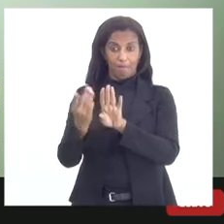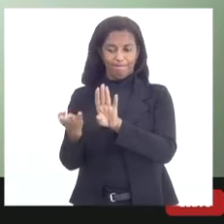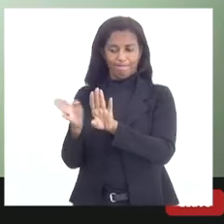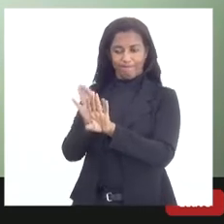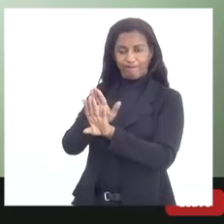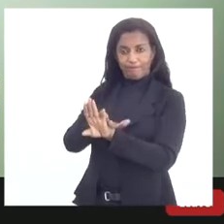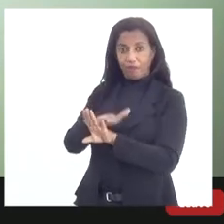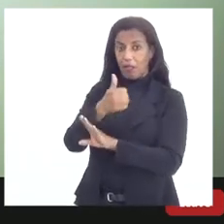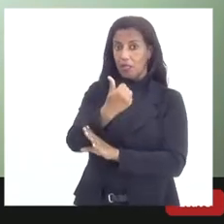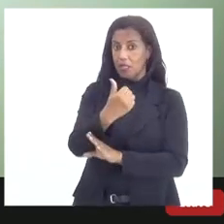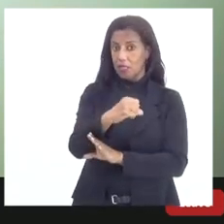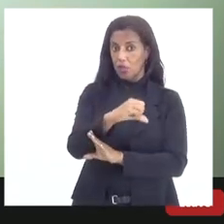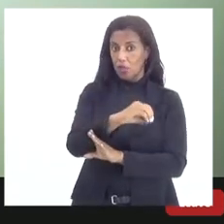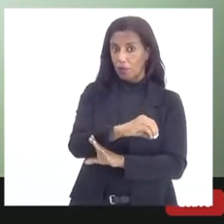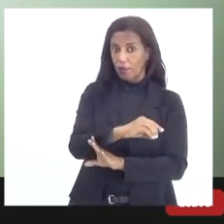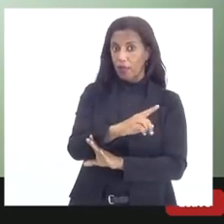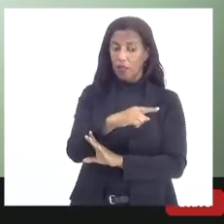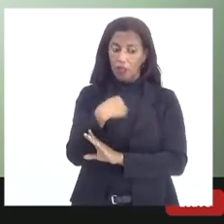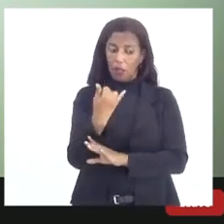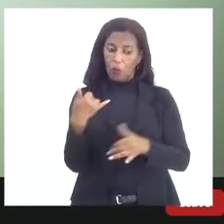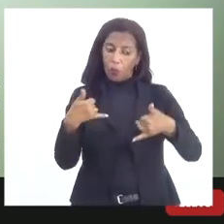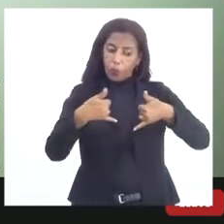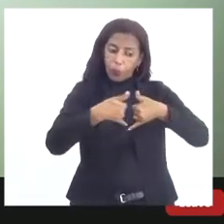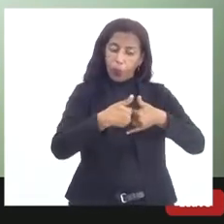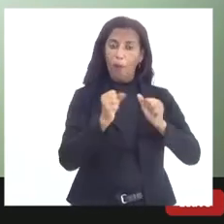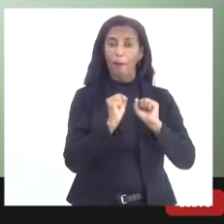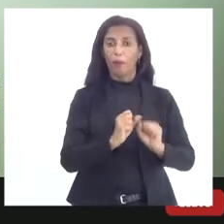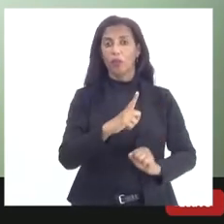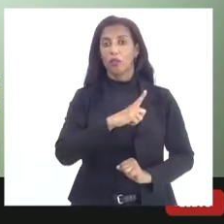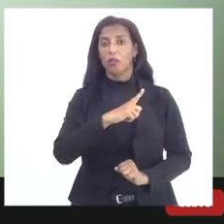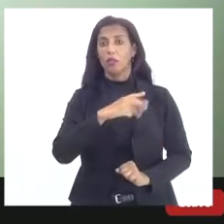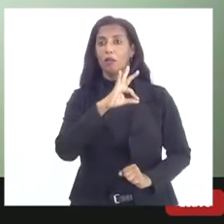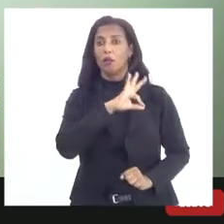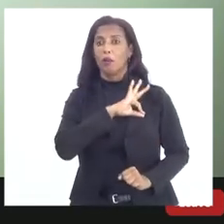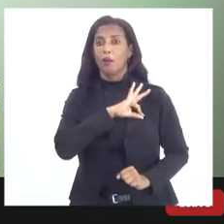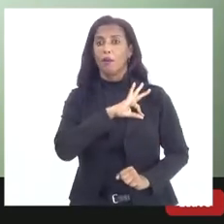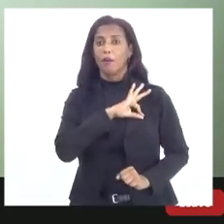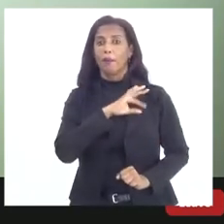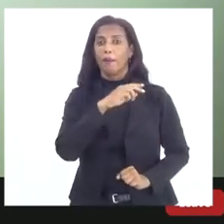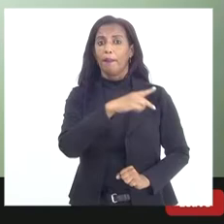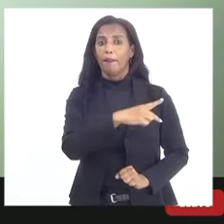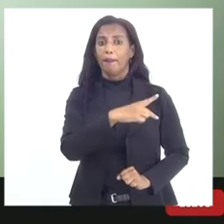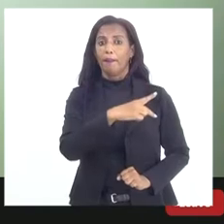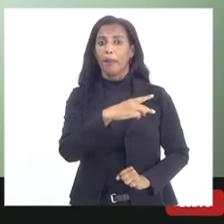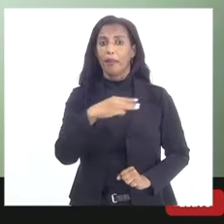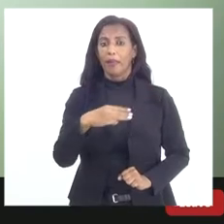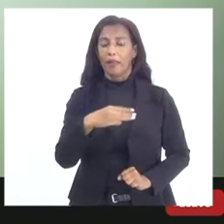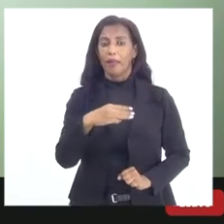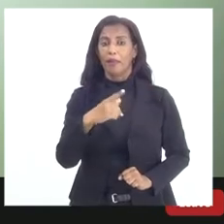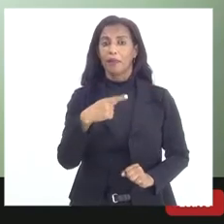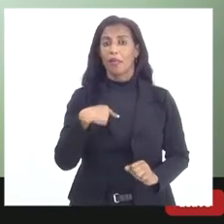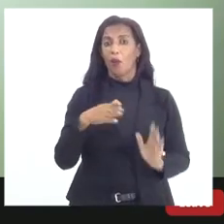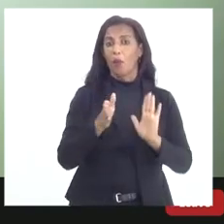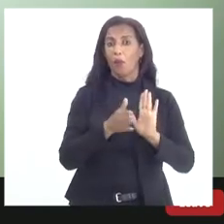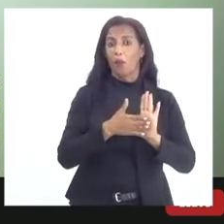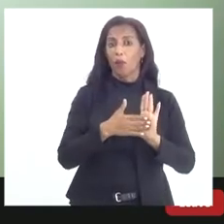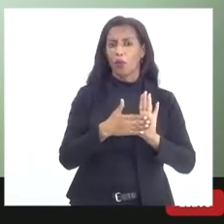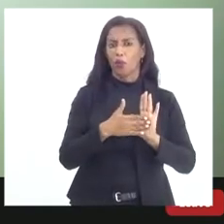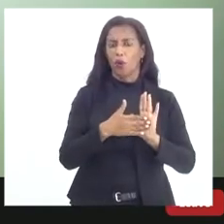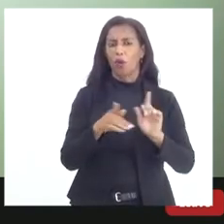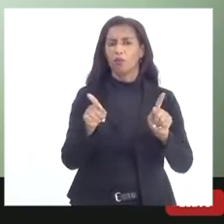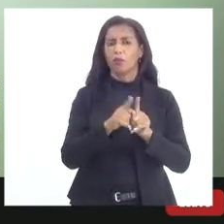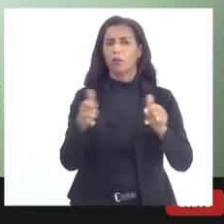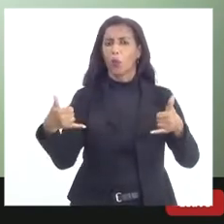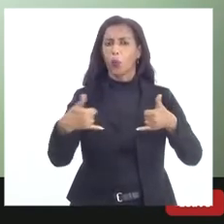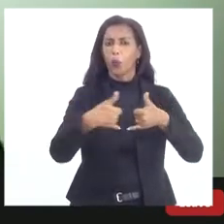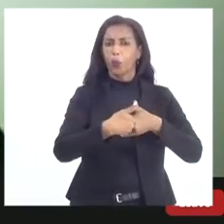canal 190, nós podemos ter, como a Polícia Militar já anunciou, a criação de um protocolo de atendimento.